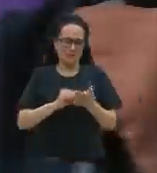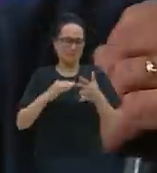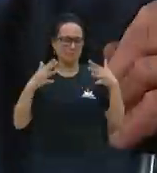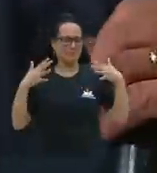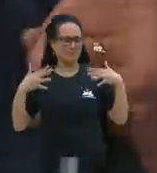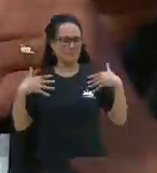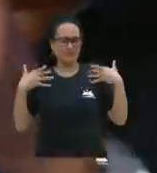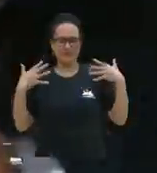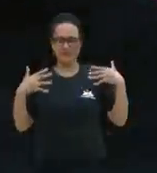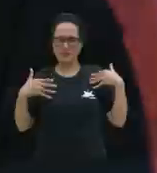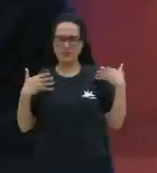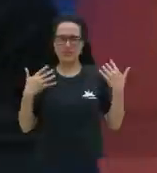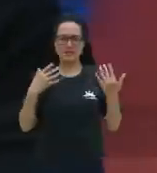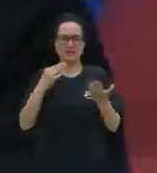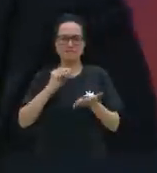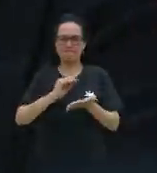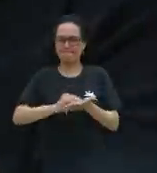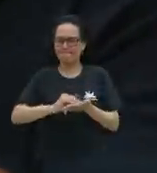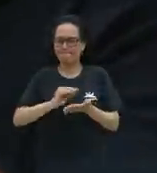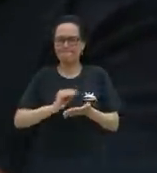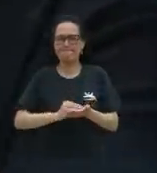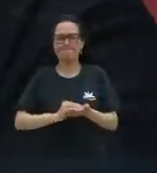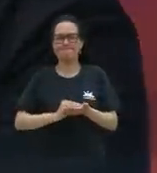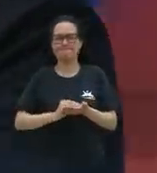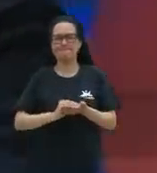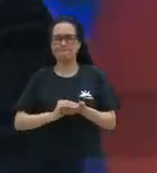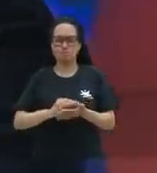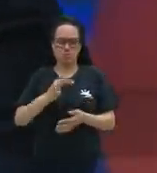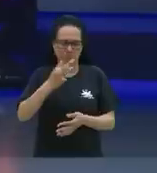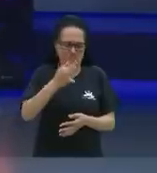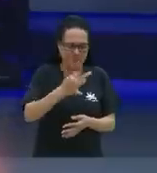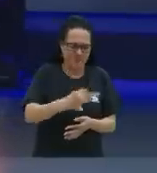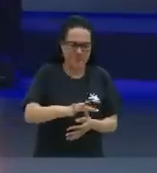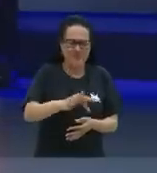faltou. Toca Jesus nessa dor de decepção,